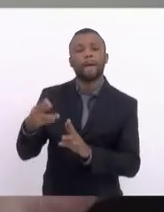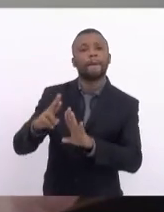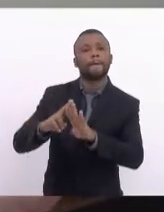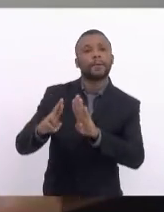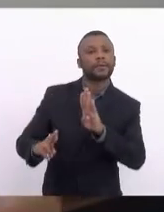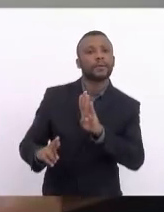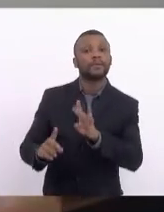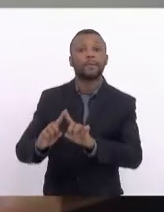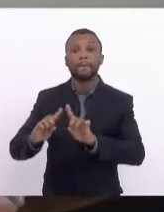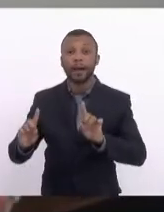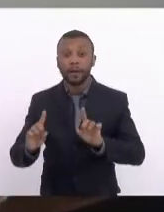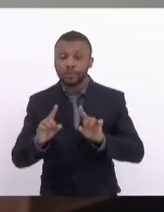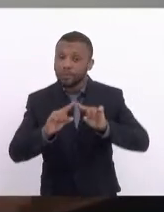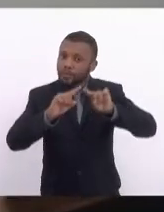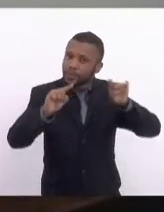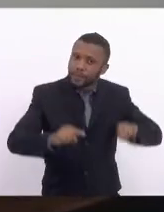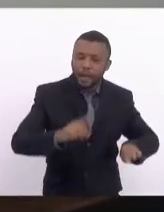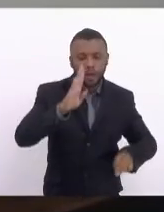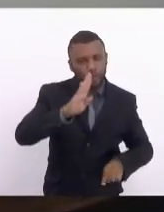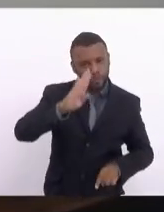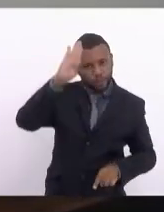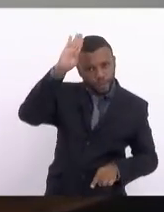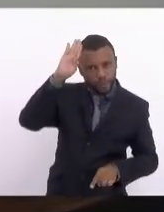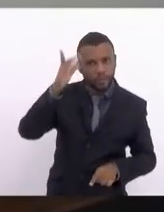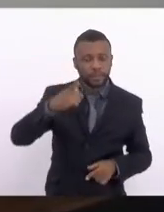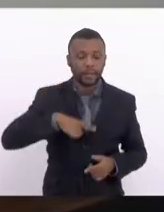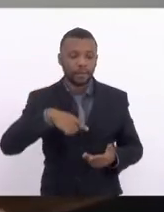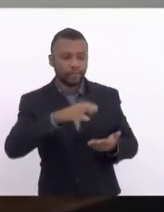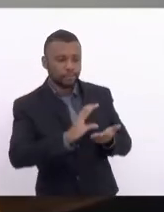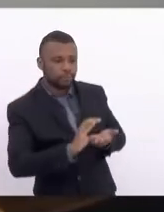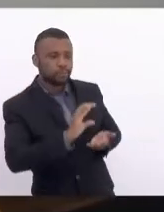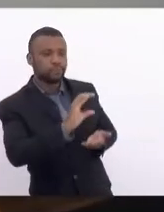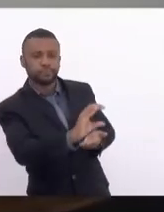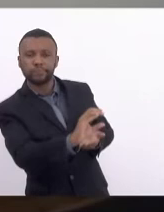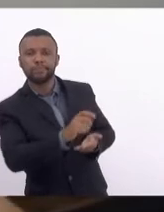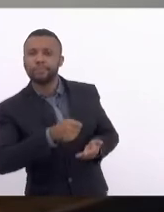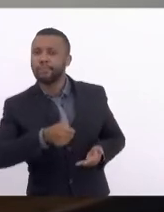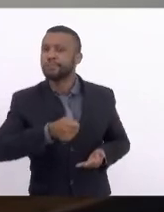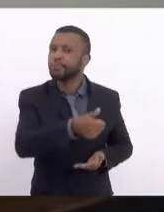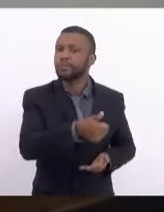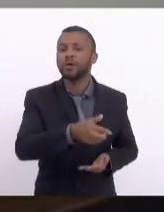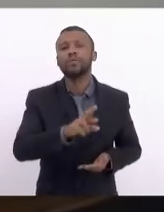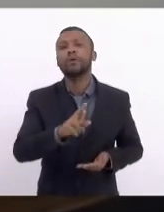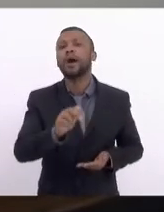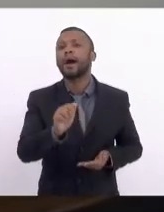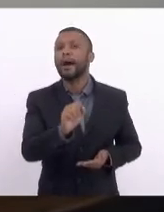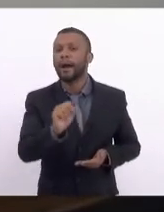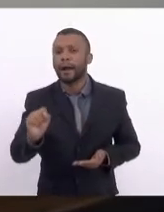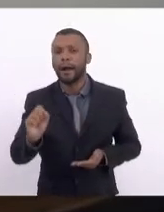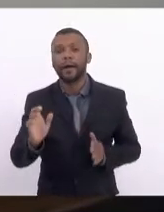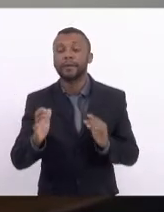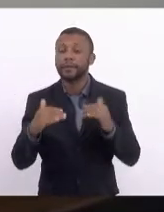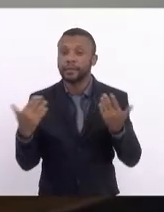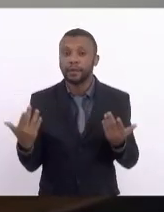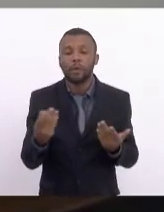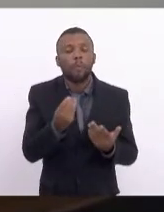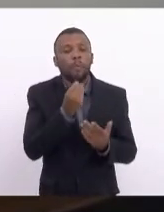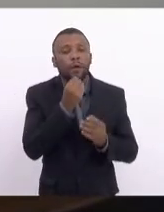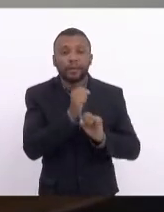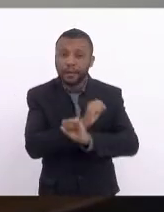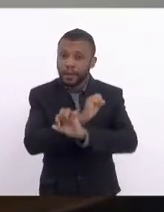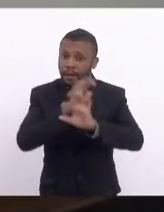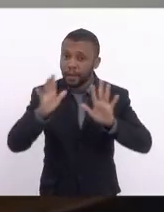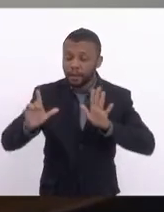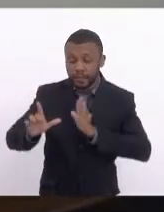dos bombeiros que fazem jus à gratificação do regime do RAIS. Então, assim, deixar claro que este